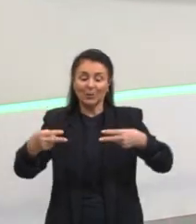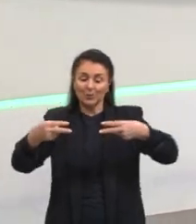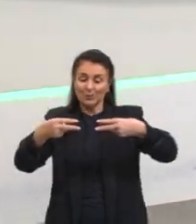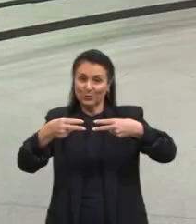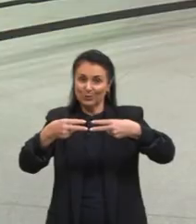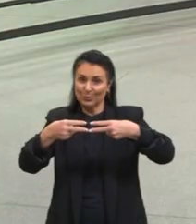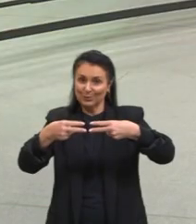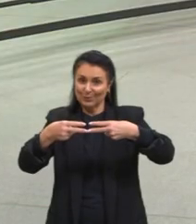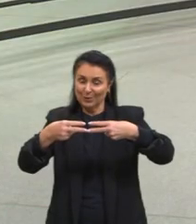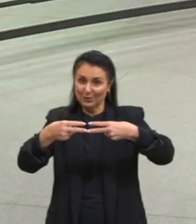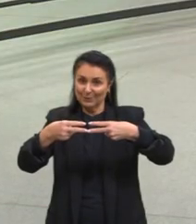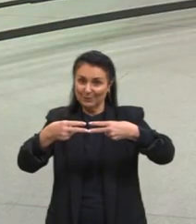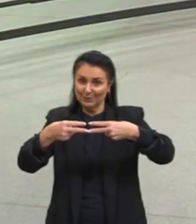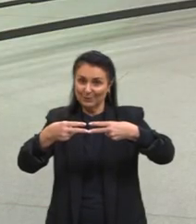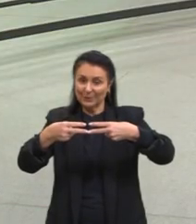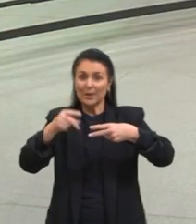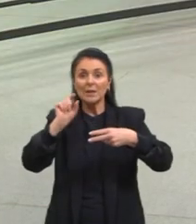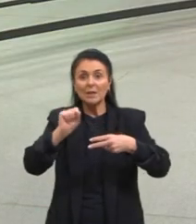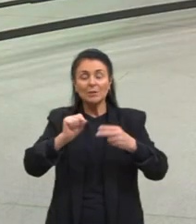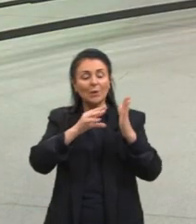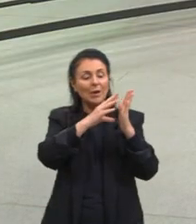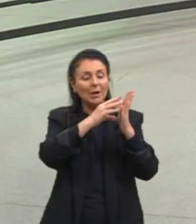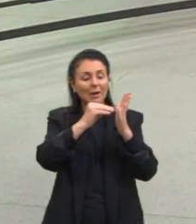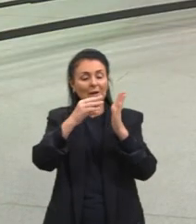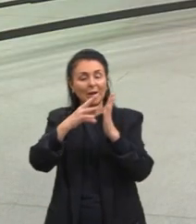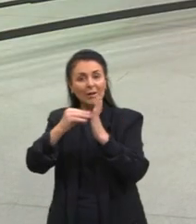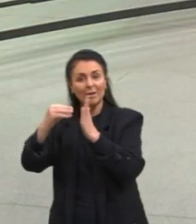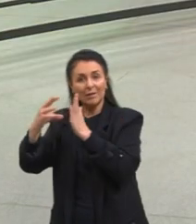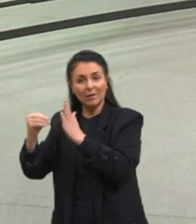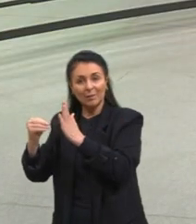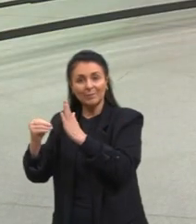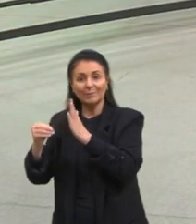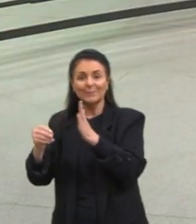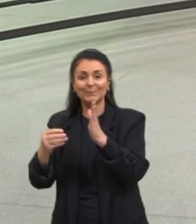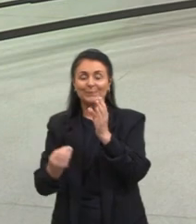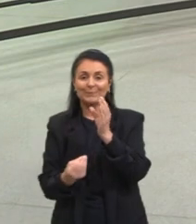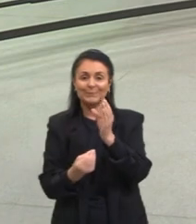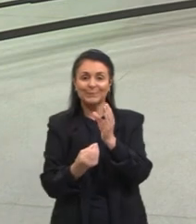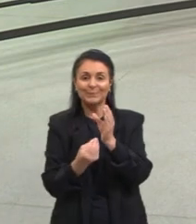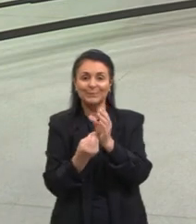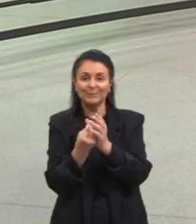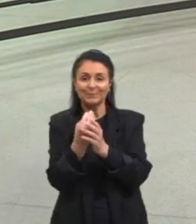Então essa é a reprodução nas plantinhas angiospermas